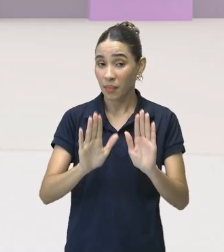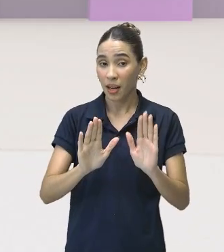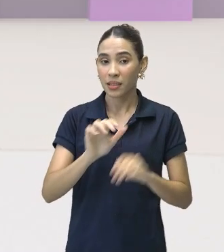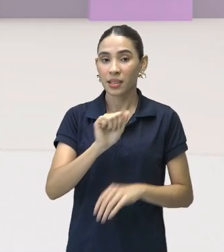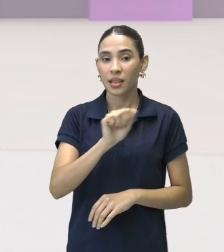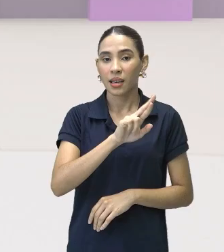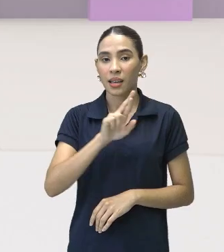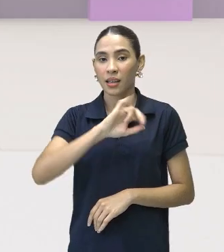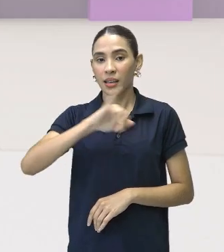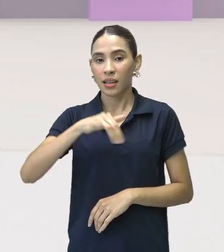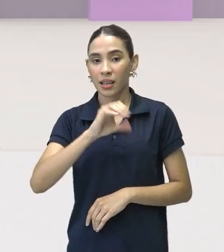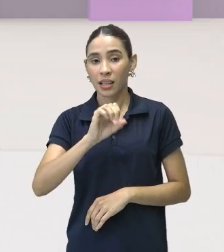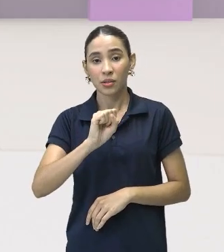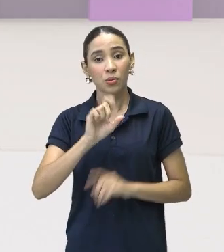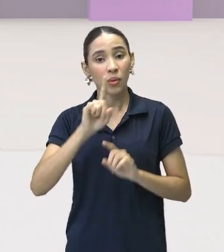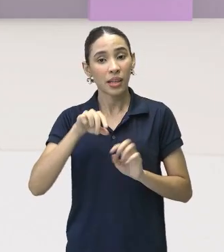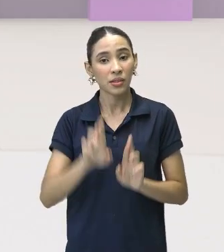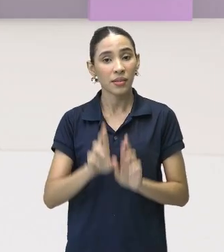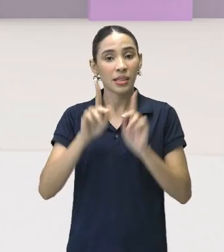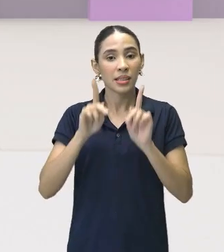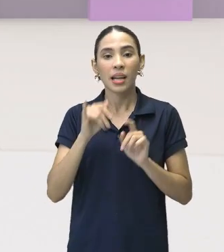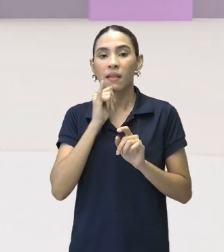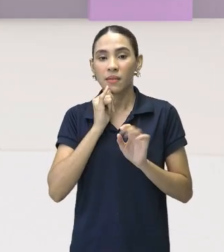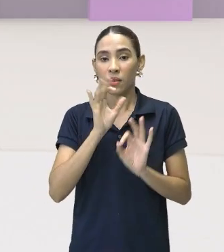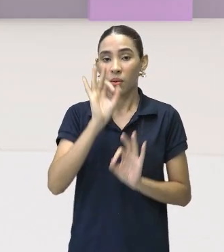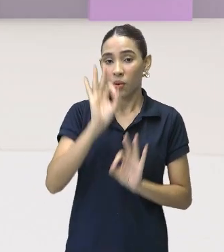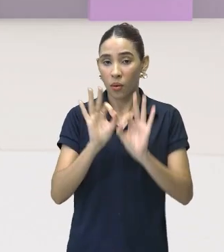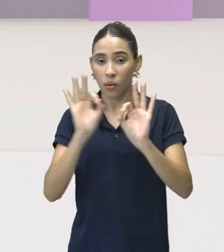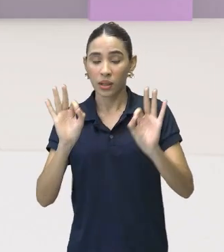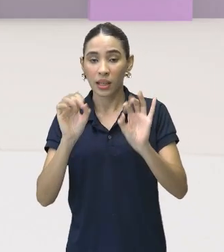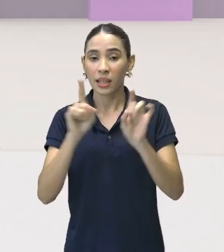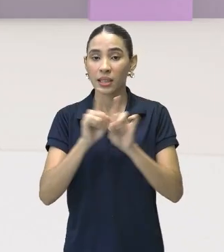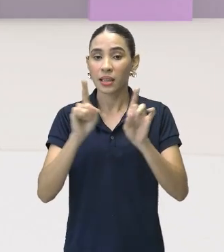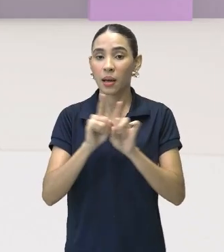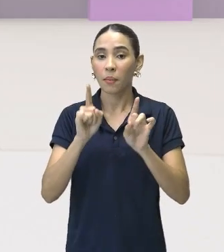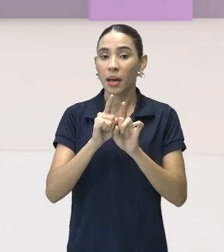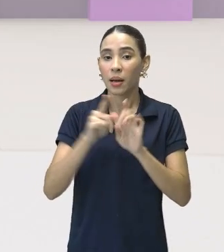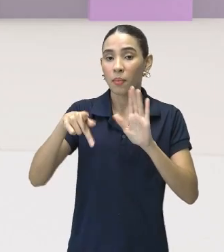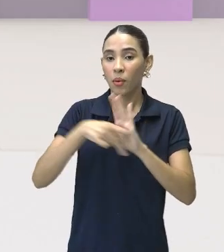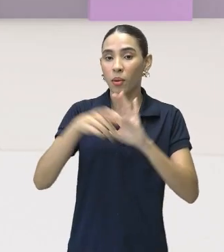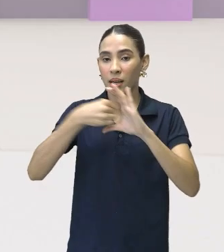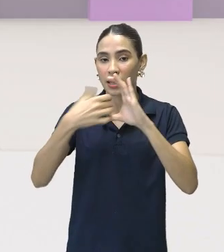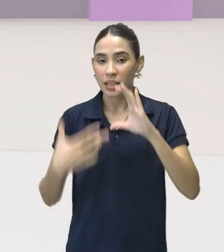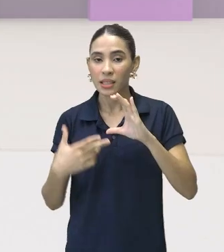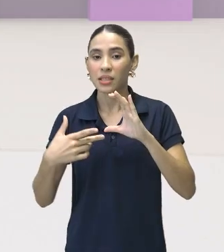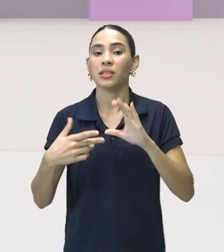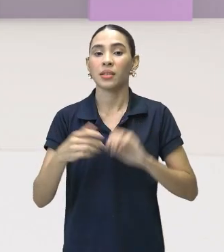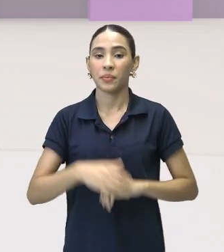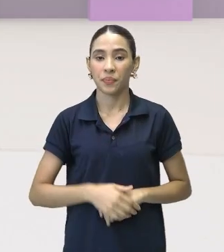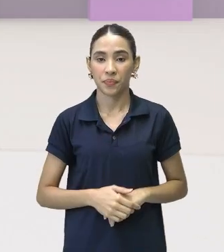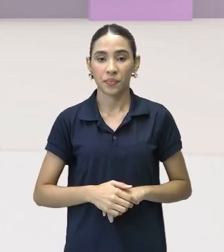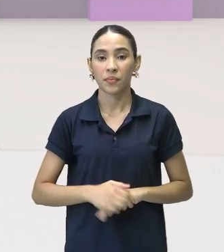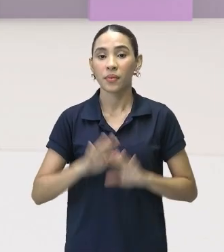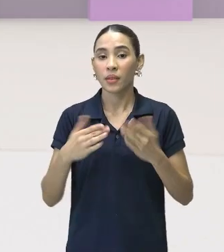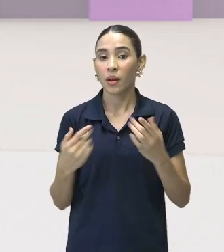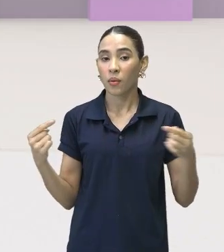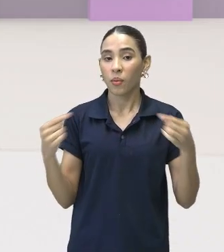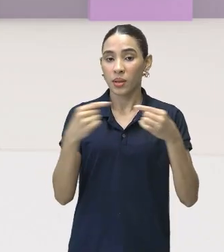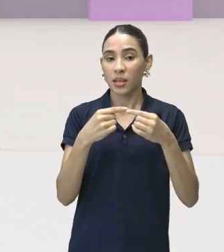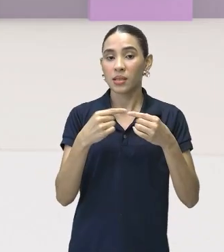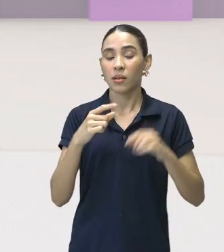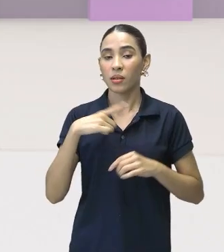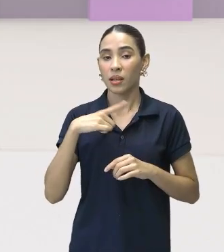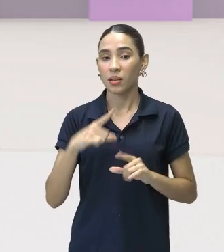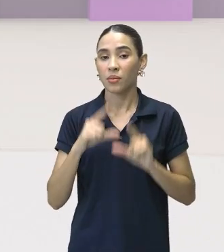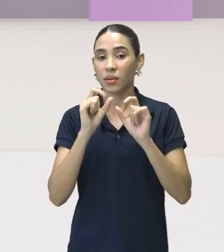porém, arranjos são diferenciados pela ordem e pela natureza dos seus elementos, e nas